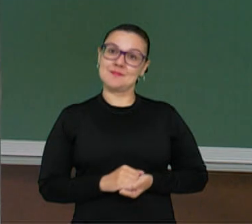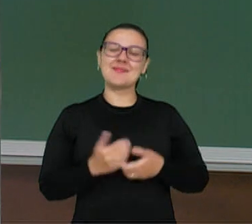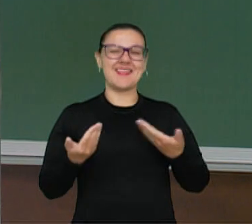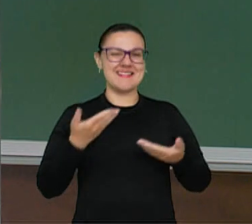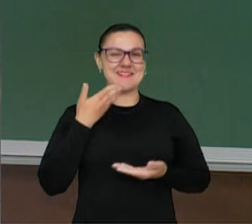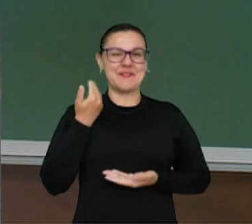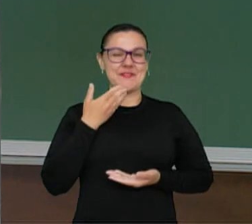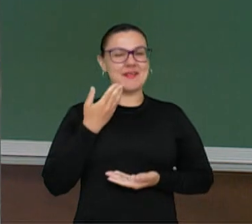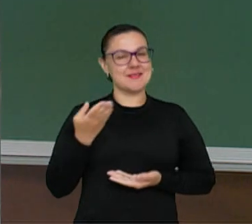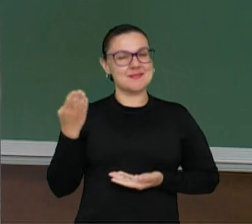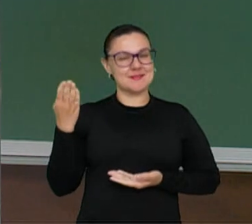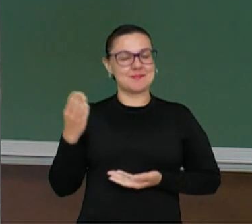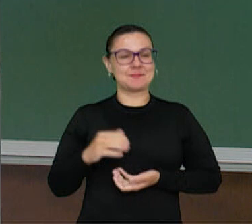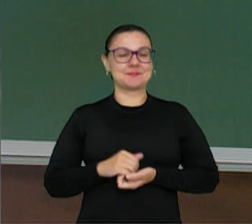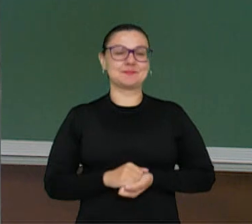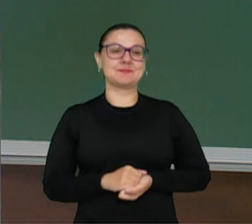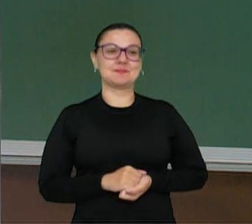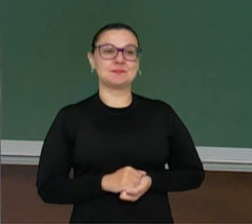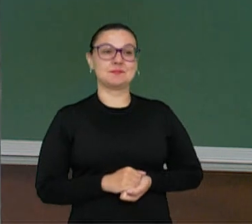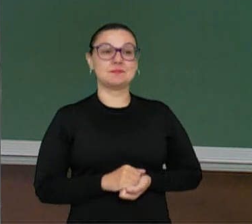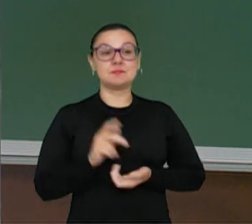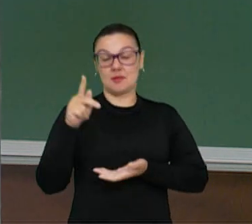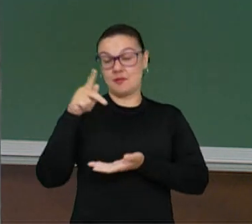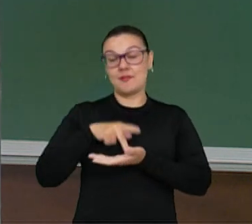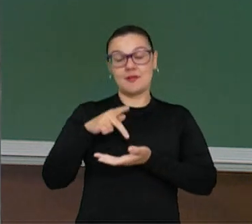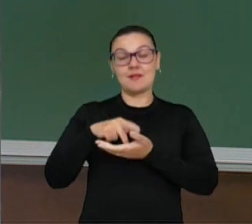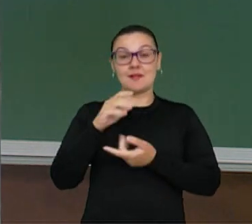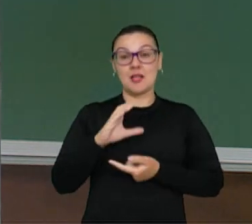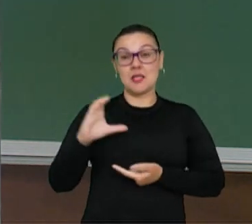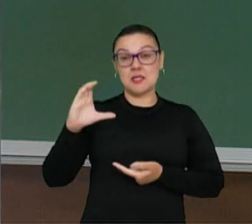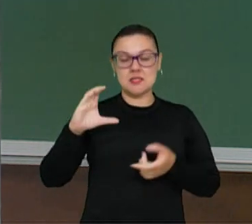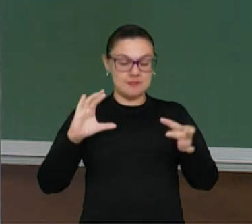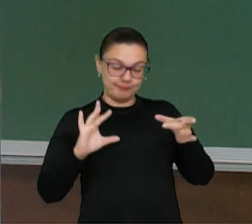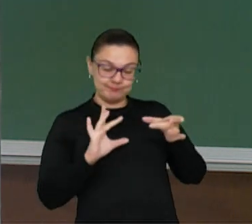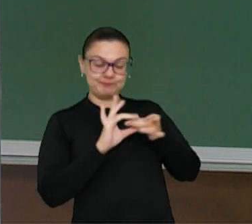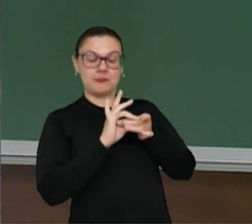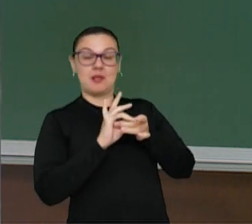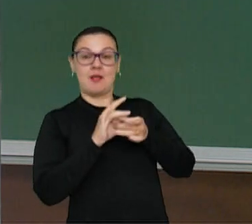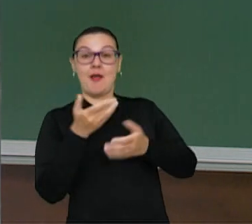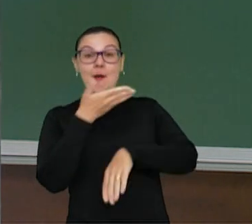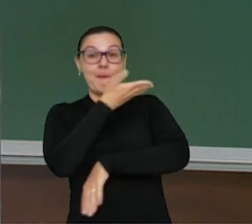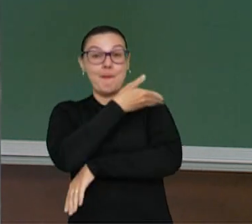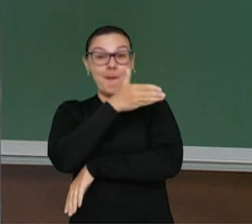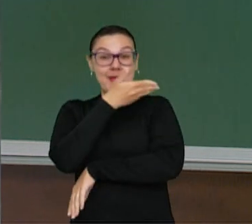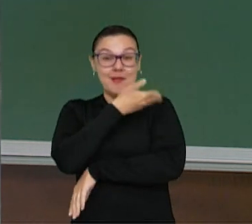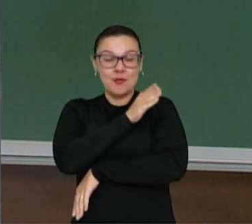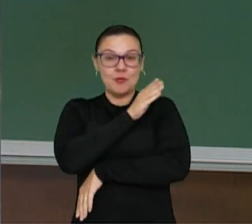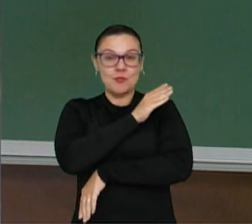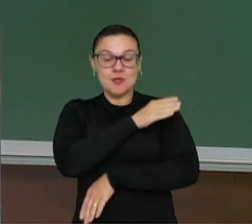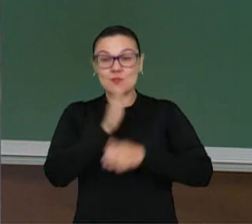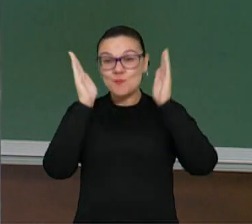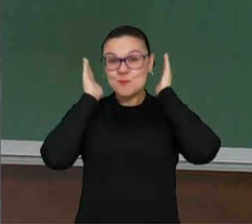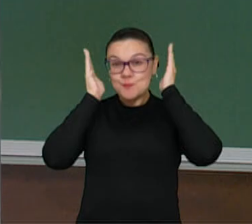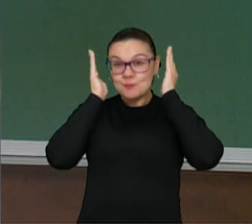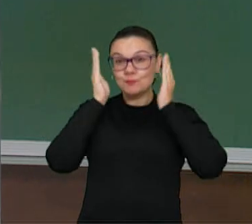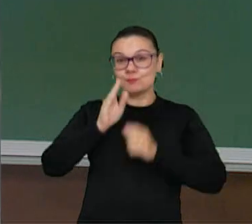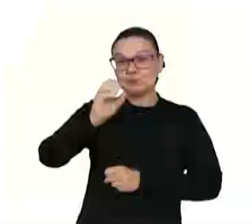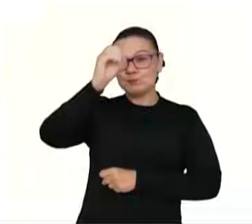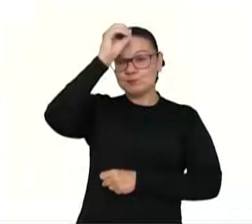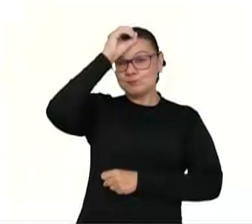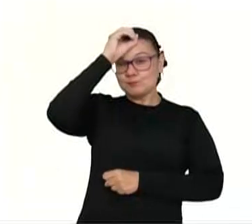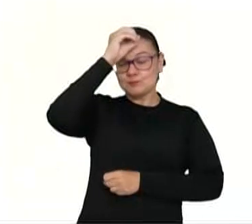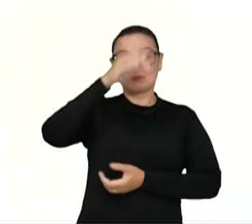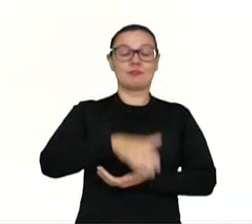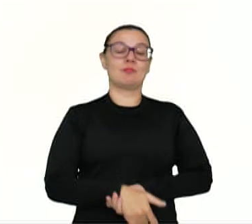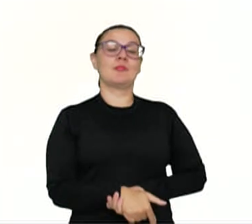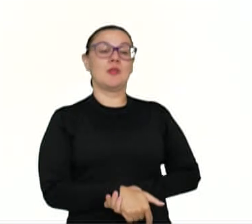Essa estava fácil, né? Então, na verdade, o que ele está fazendo é ligar o preconceito à ignorância, né? A gente